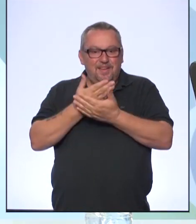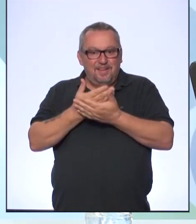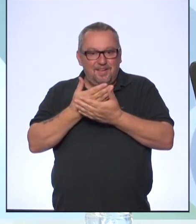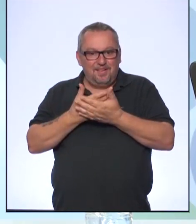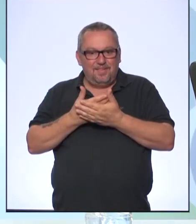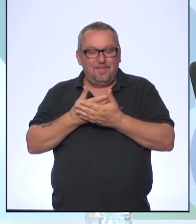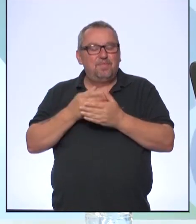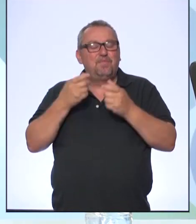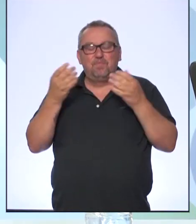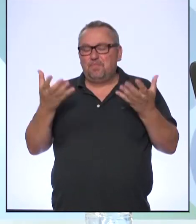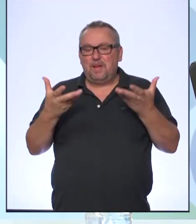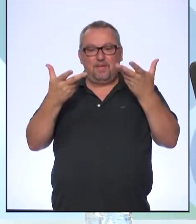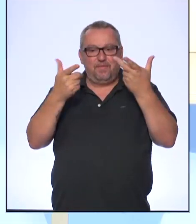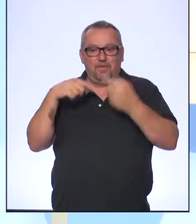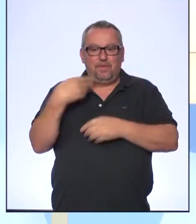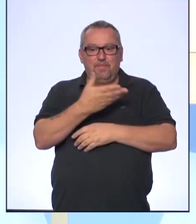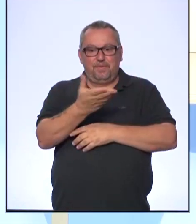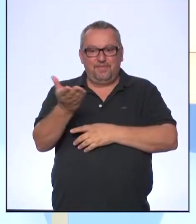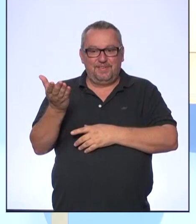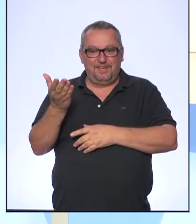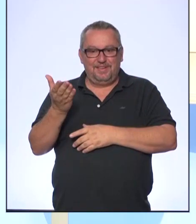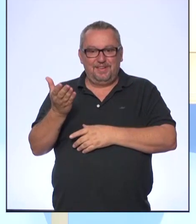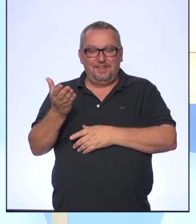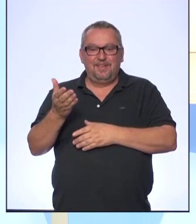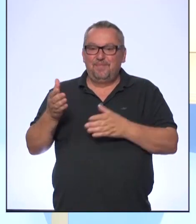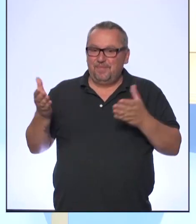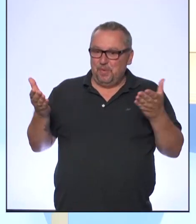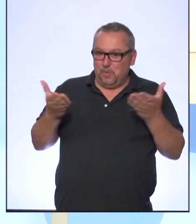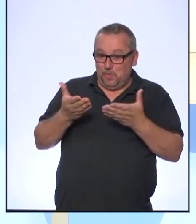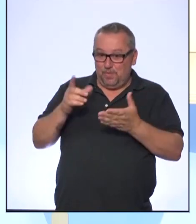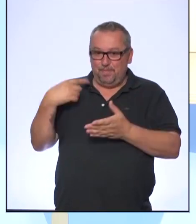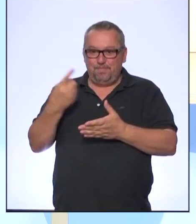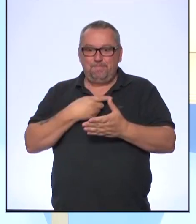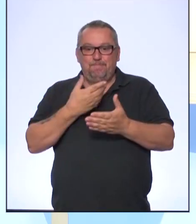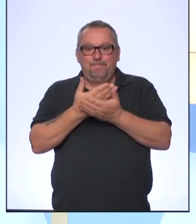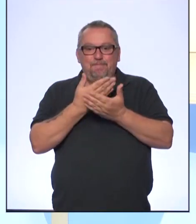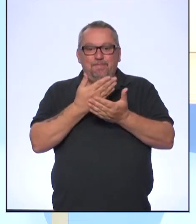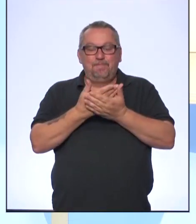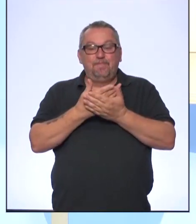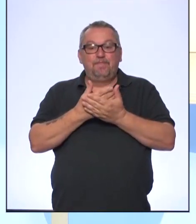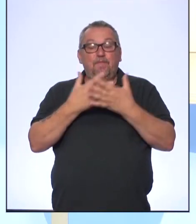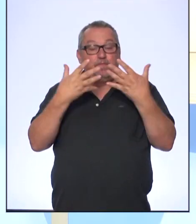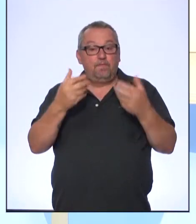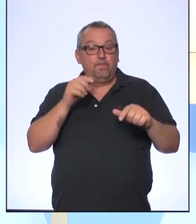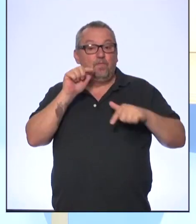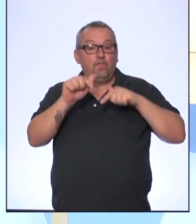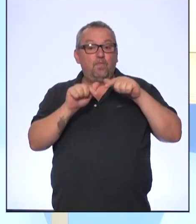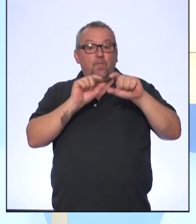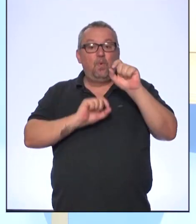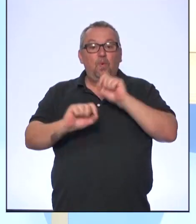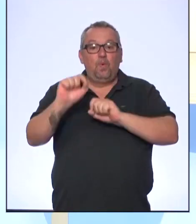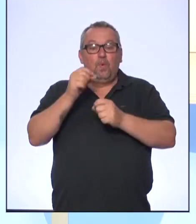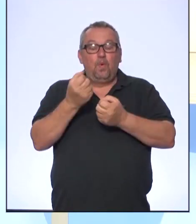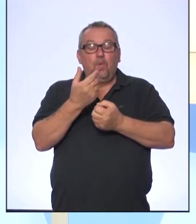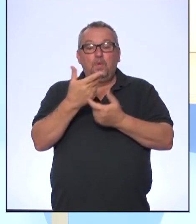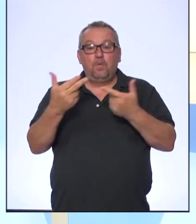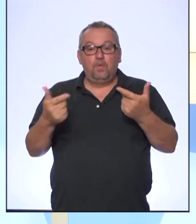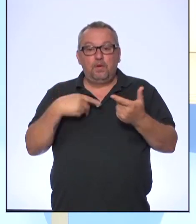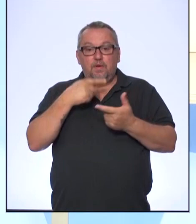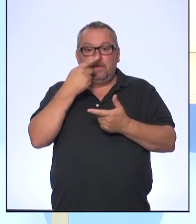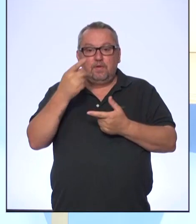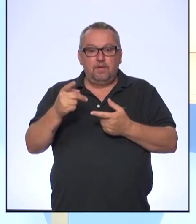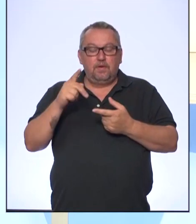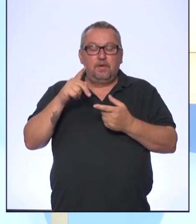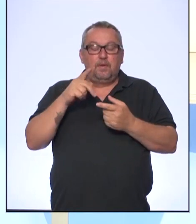muito produtiva para vocês. Então hoje, nesta aula, né, nós vamos trabalhar um pouquinho com algumas coisas que nós chamamos de